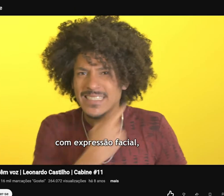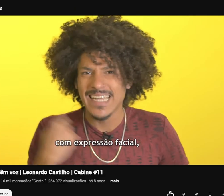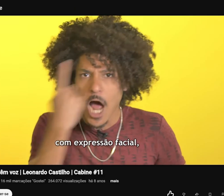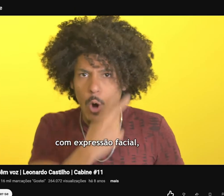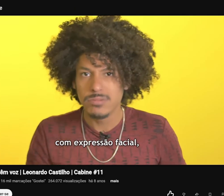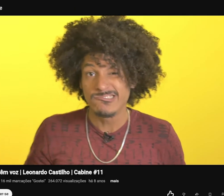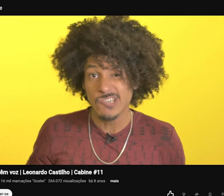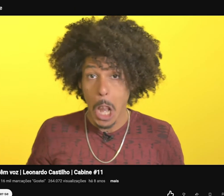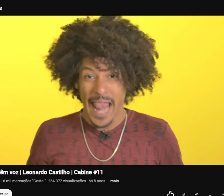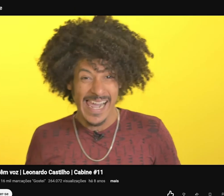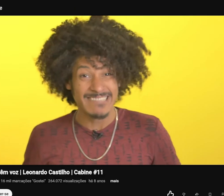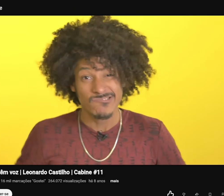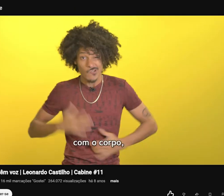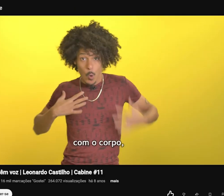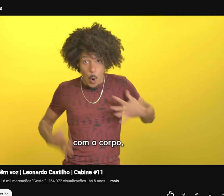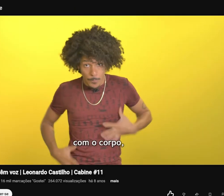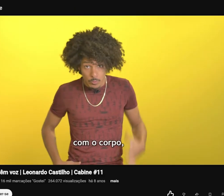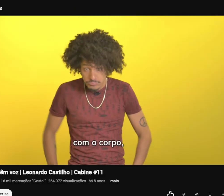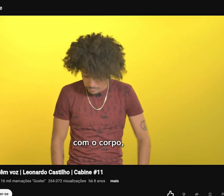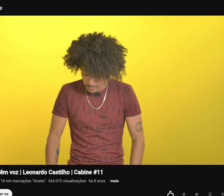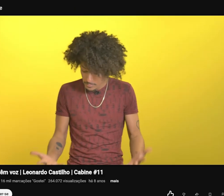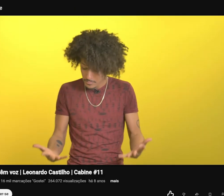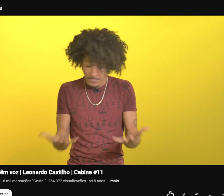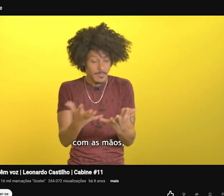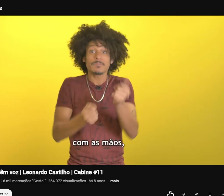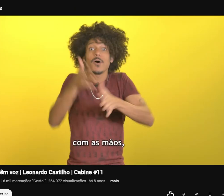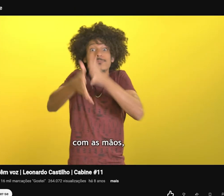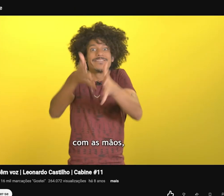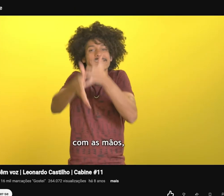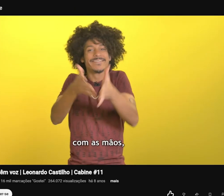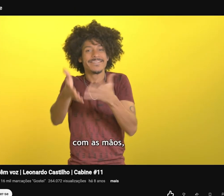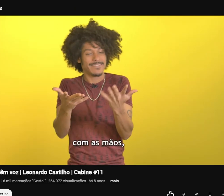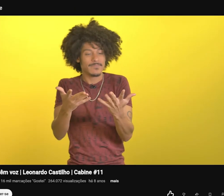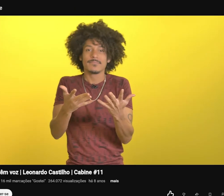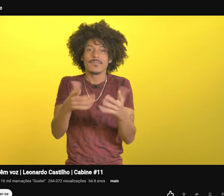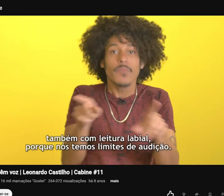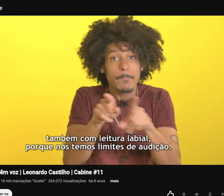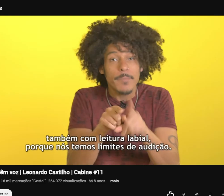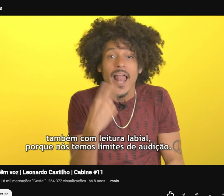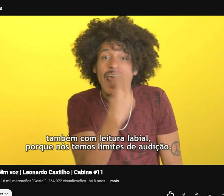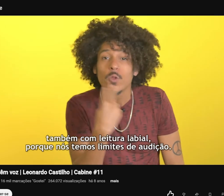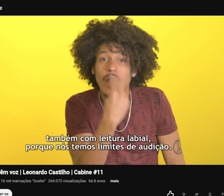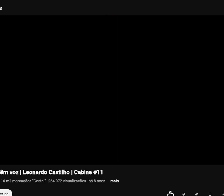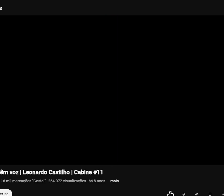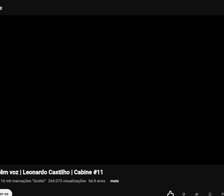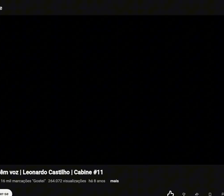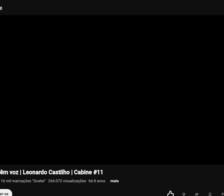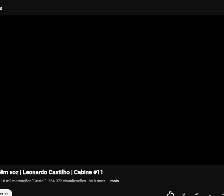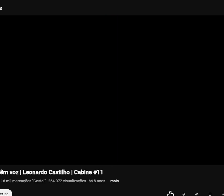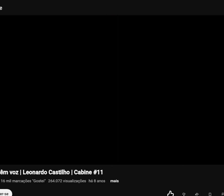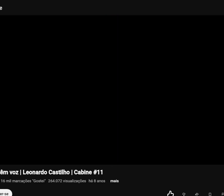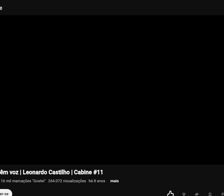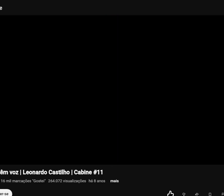impressão facial, no corpo, as mãos, também leitura